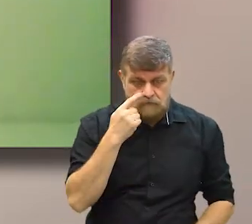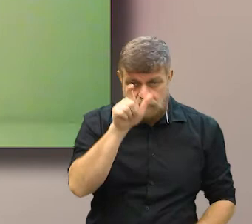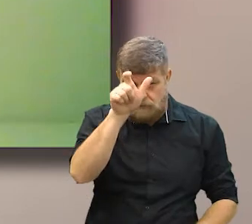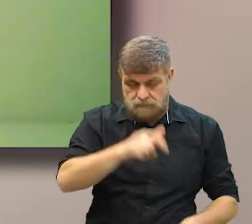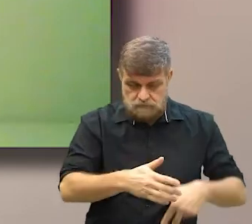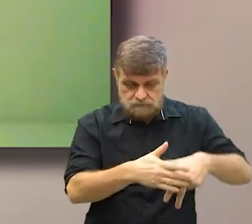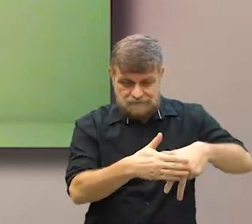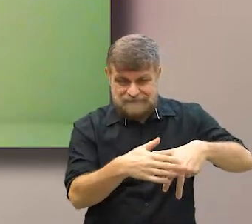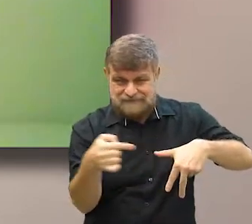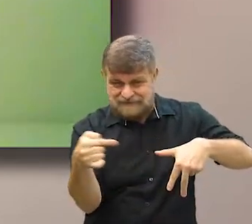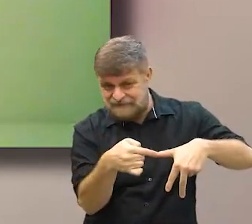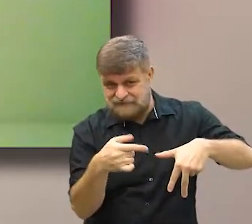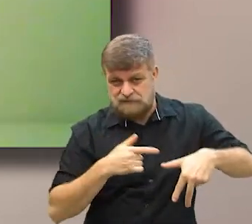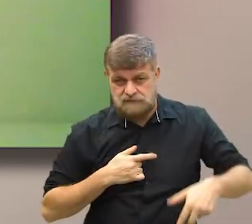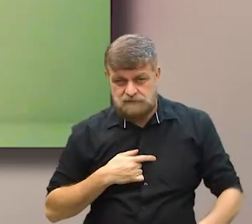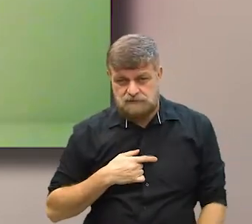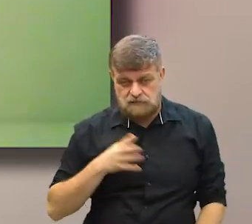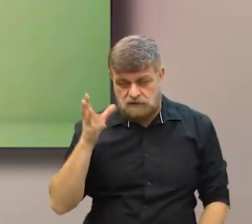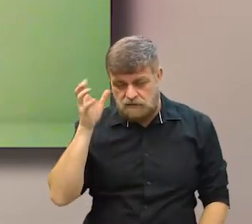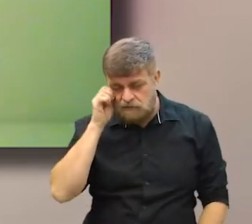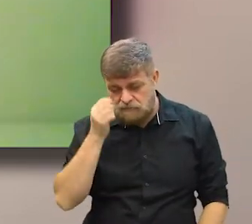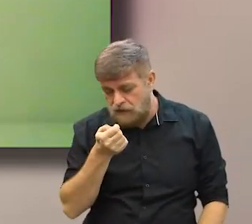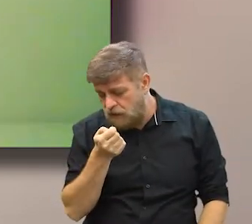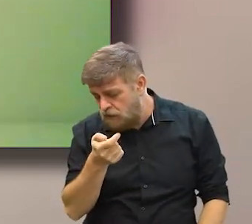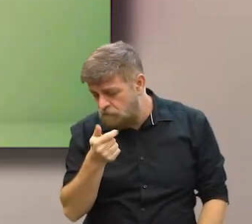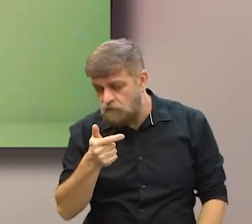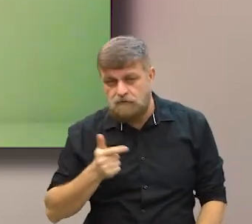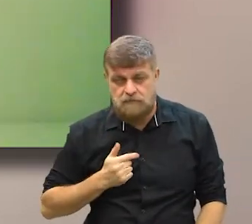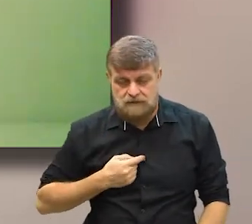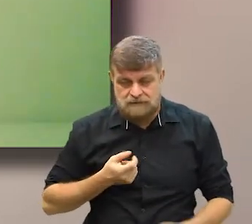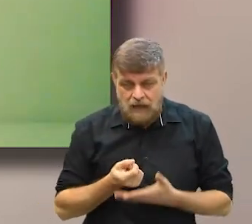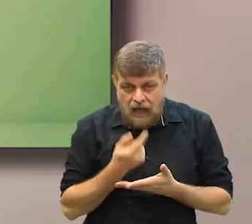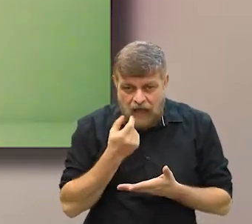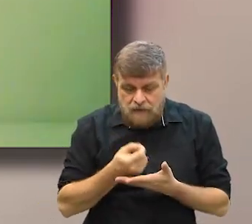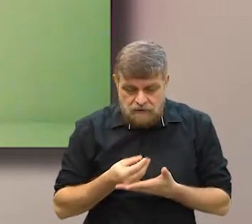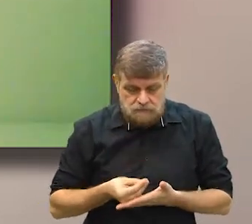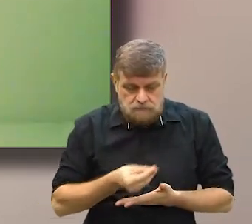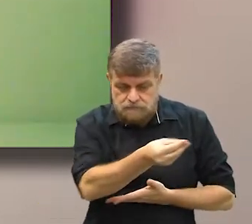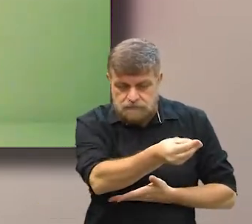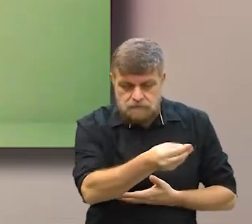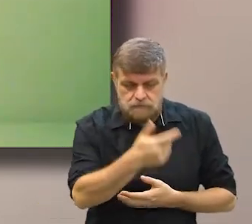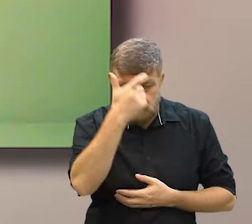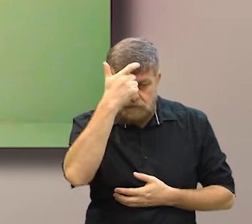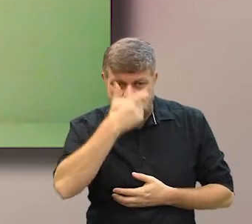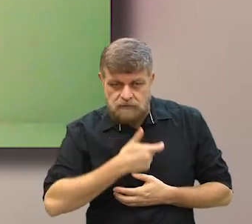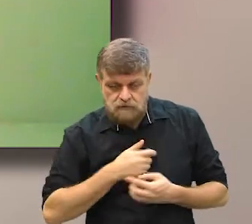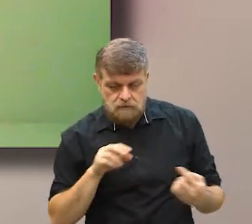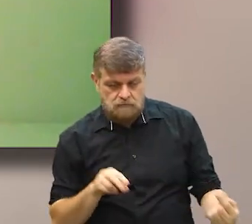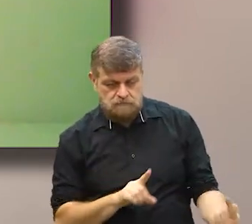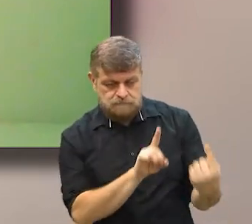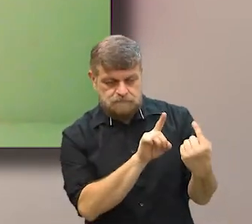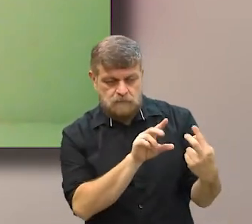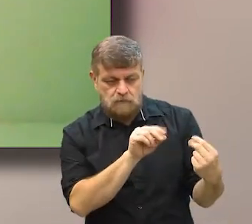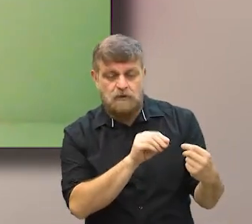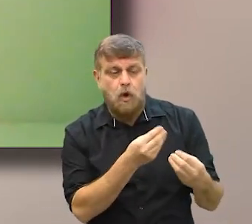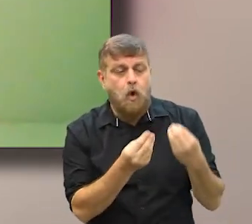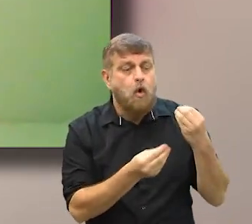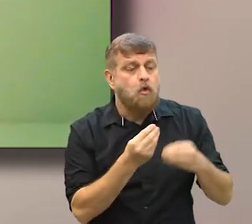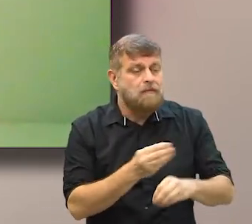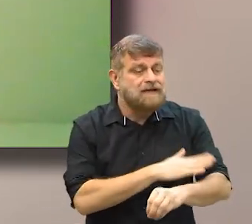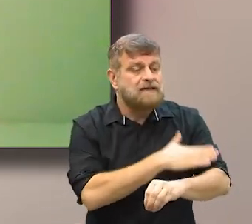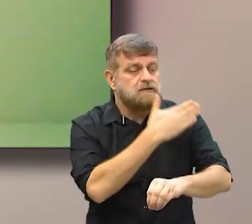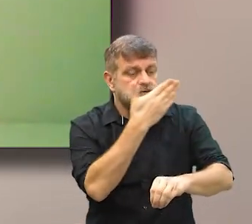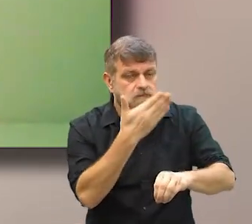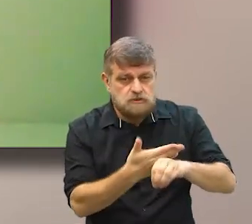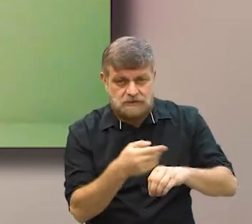dia eu vi um paciente que se queixava que dormia poucas horas. Mas, em vez de passar uma medicação, de cara, a gente tem que saber como é que é o